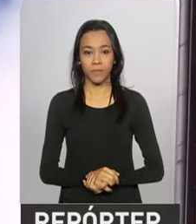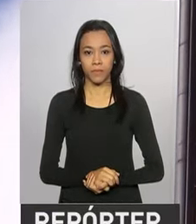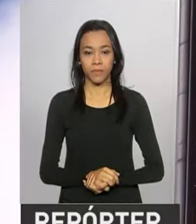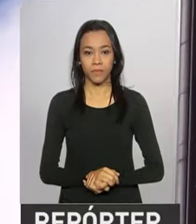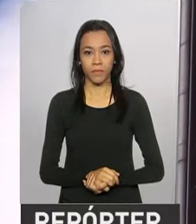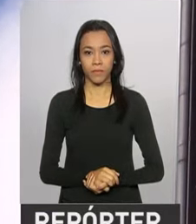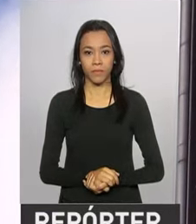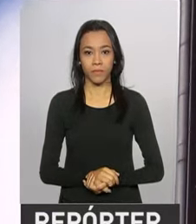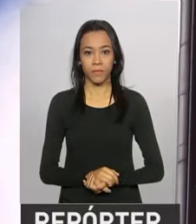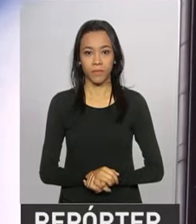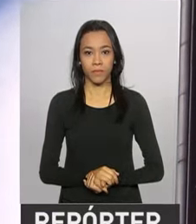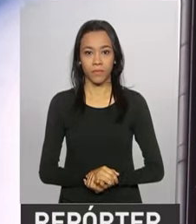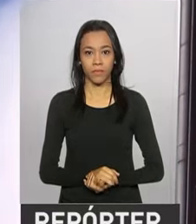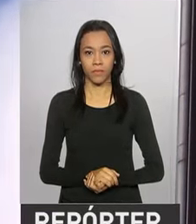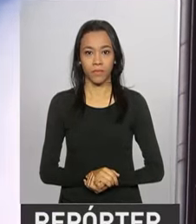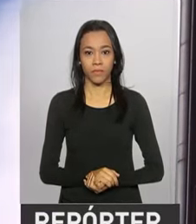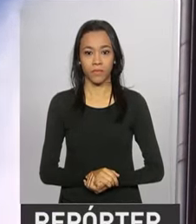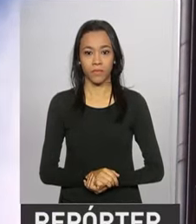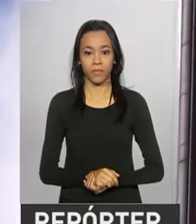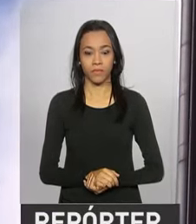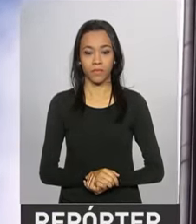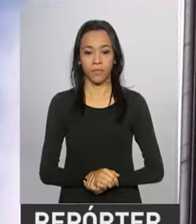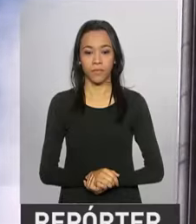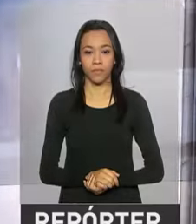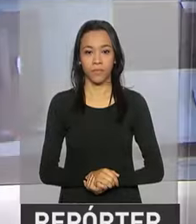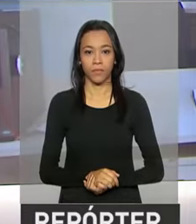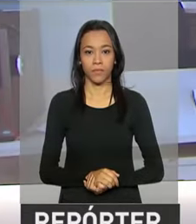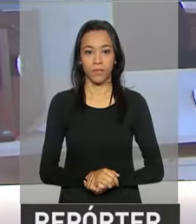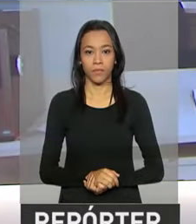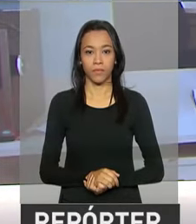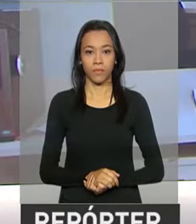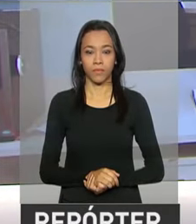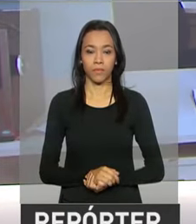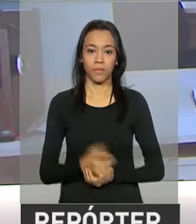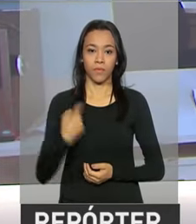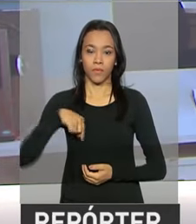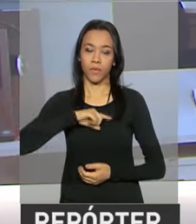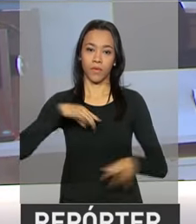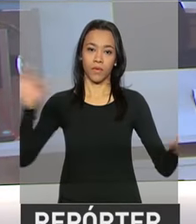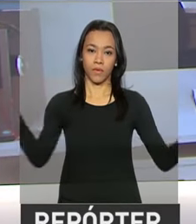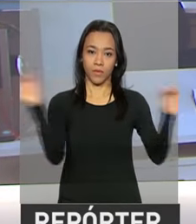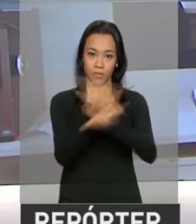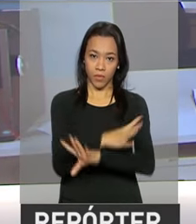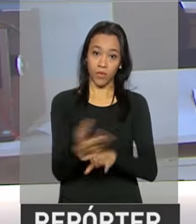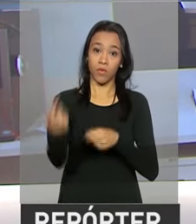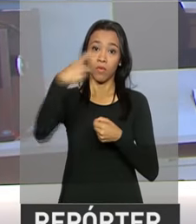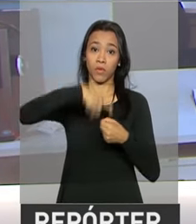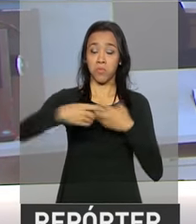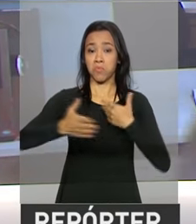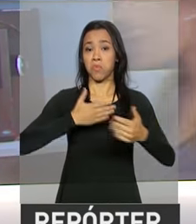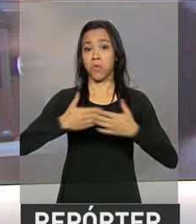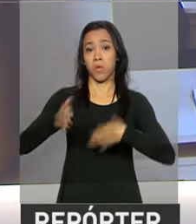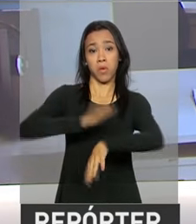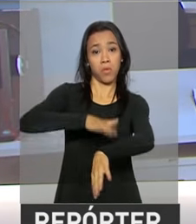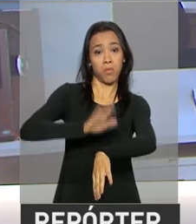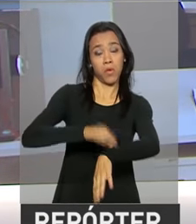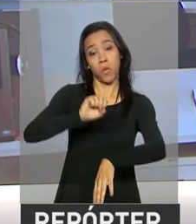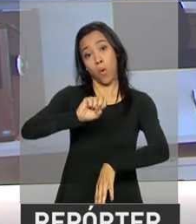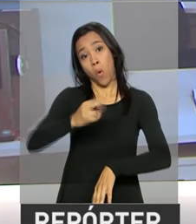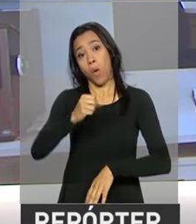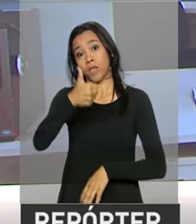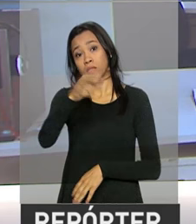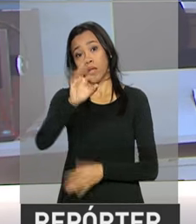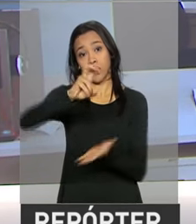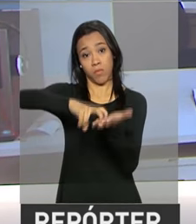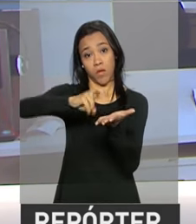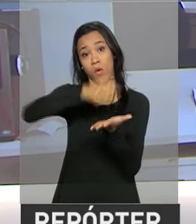símbolo Augusto da paz. Nós ficamos por aqui, voltamos a qualquer momento ou às 10 da manhã